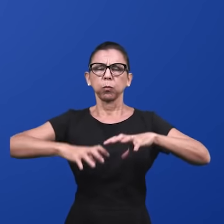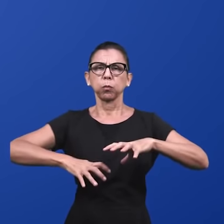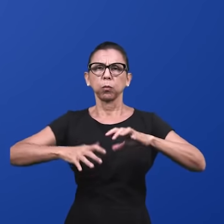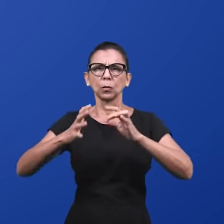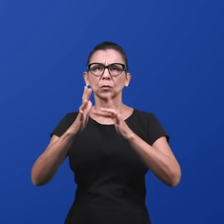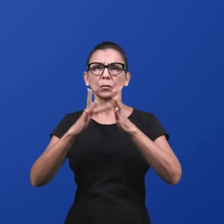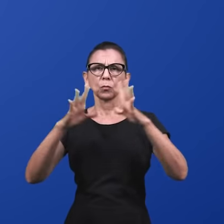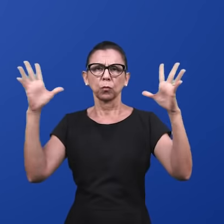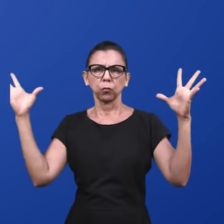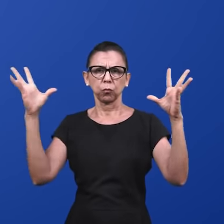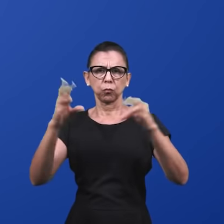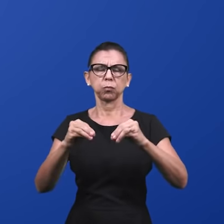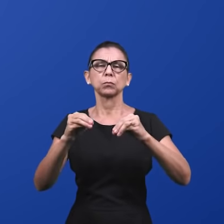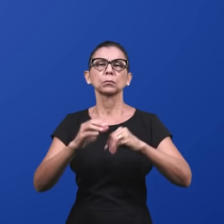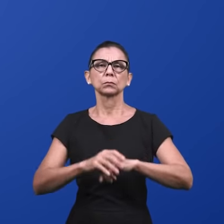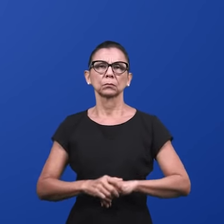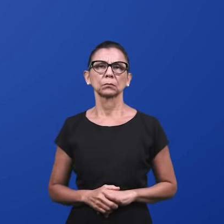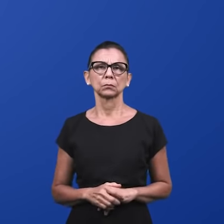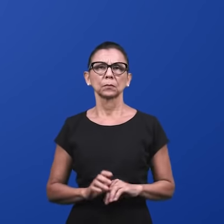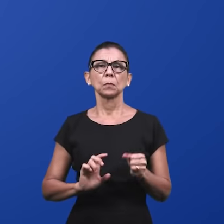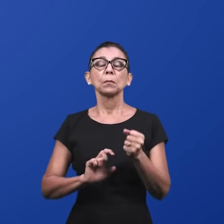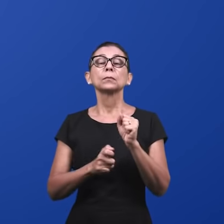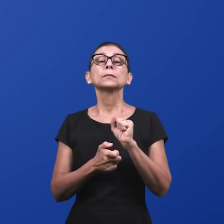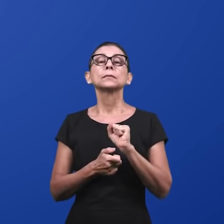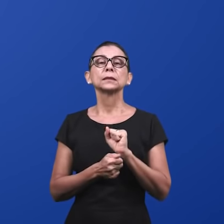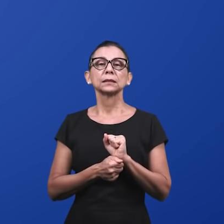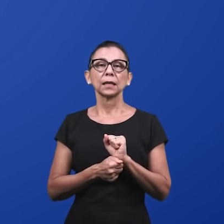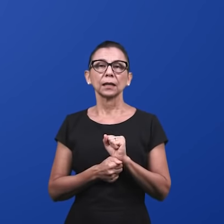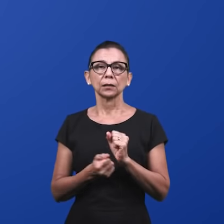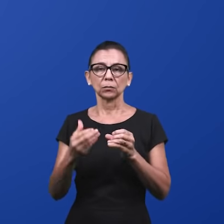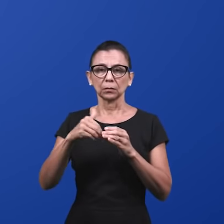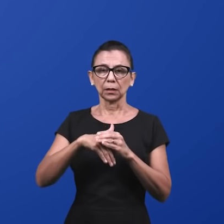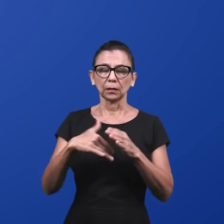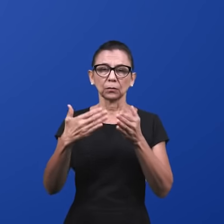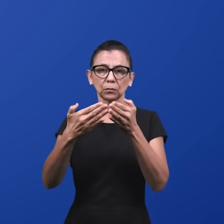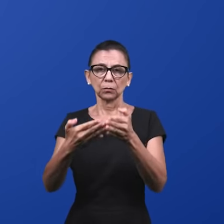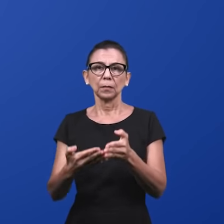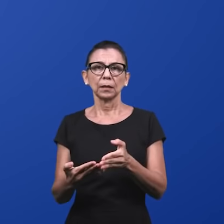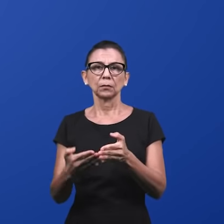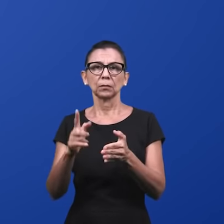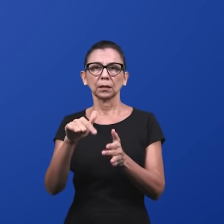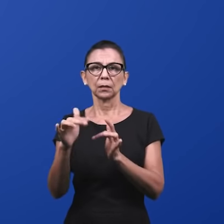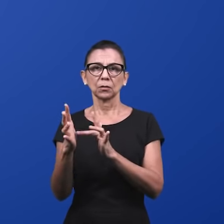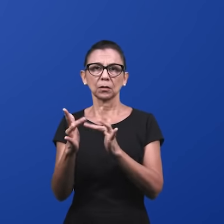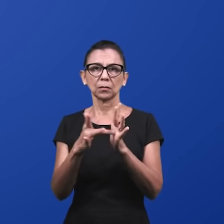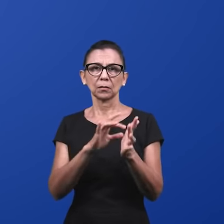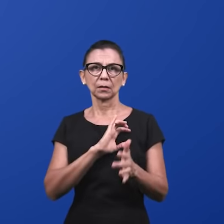para os discípulos? No barco, ao lado deles, Jesus Cristo.